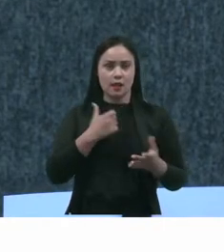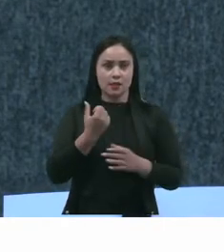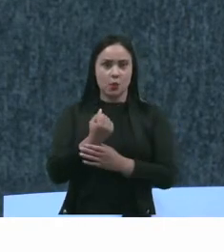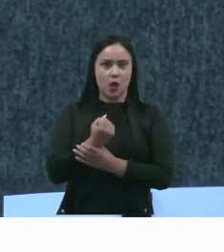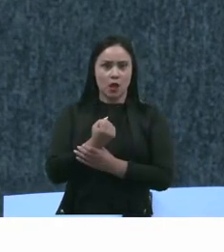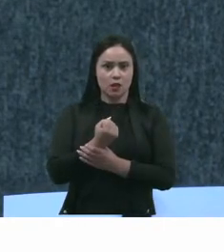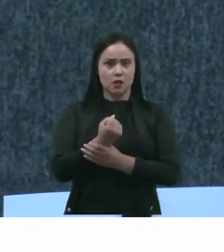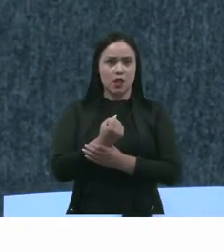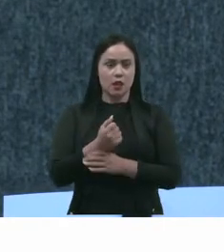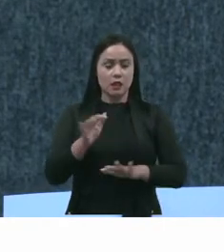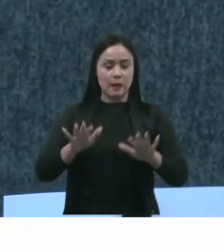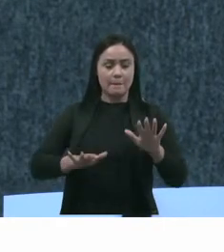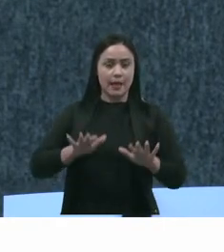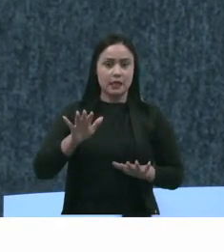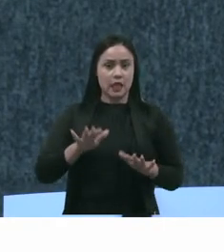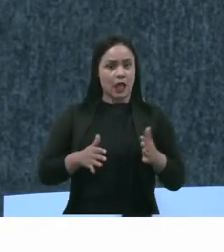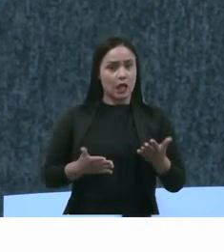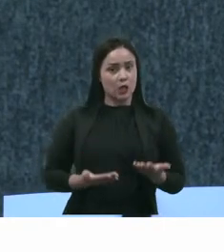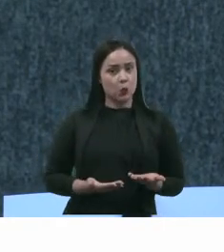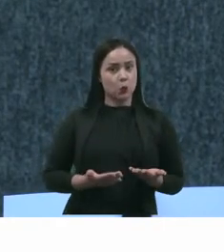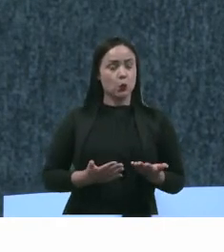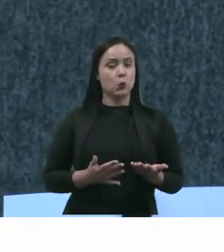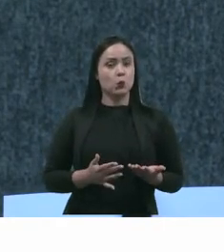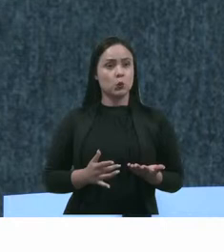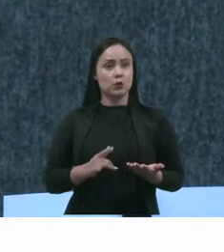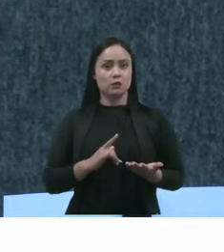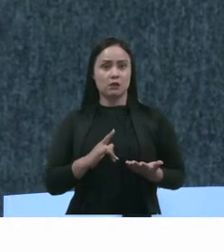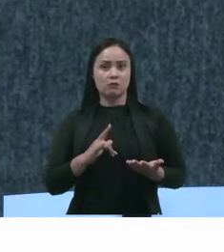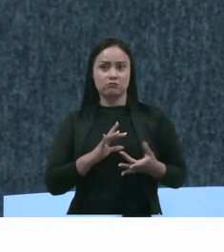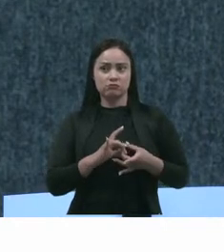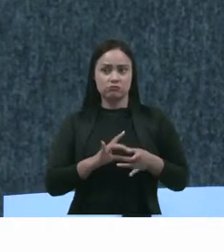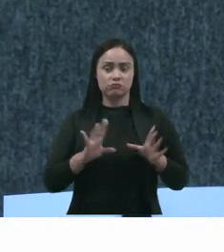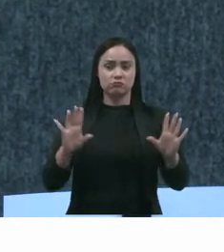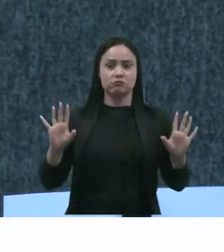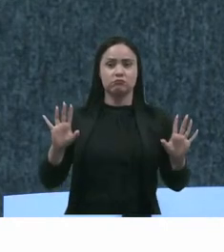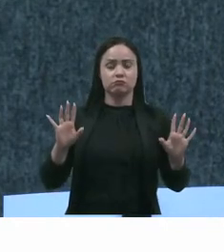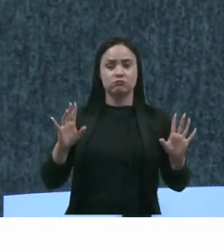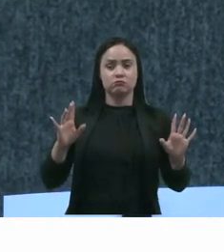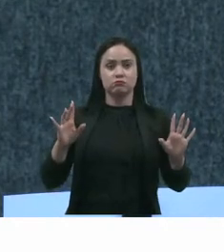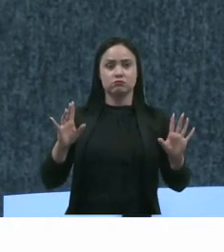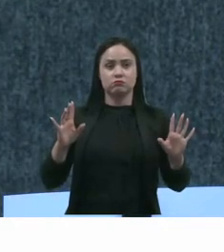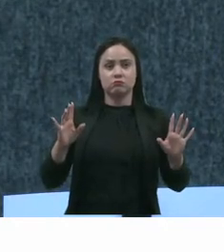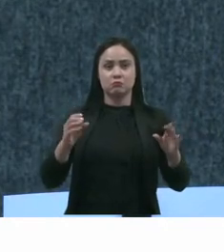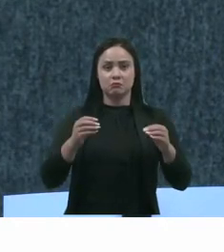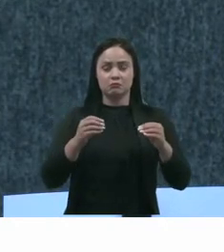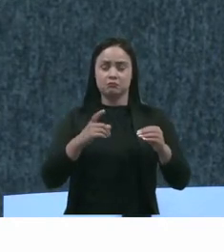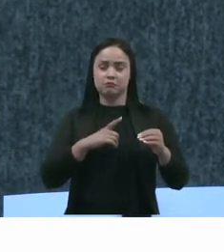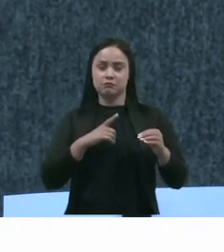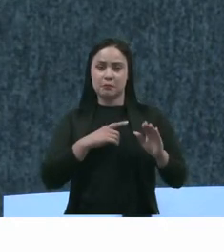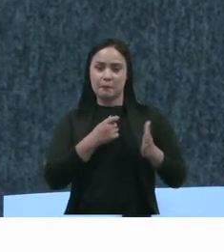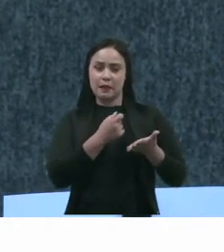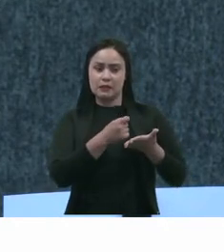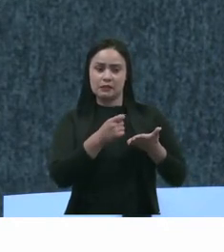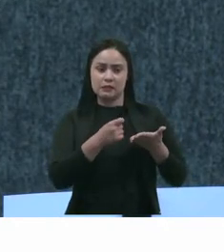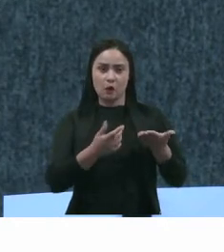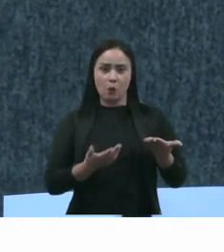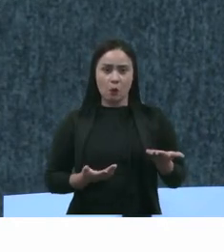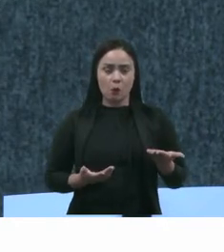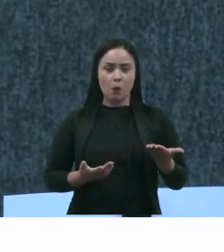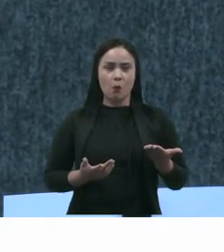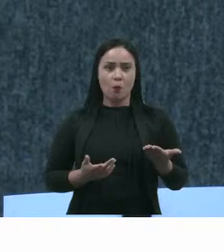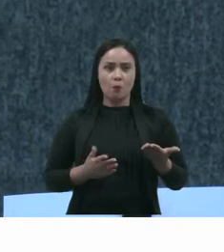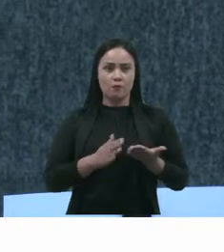assegurada dependendo do que se delibere com relação à prejudicial de prescrição.